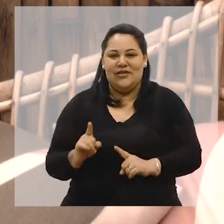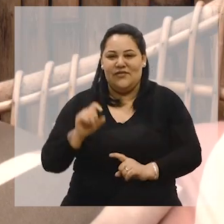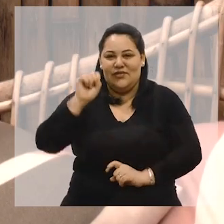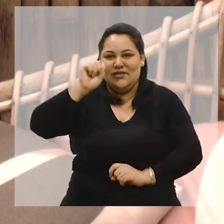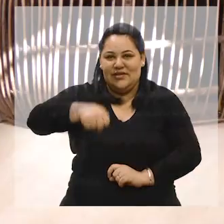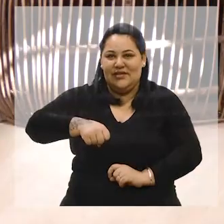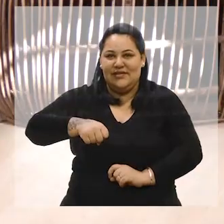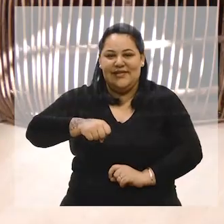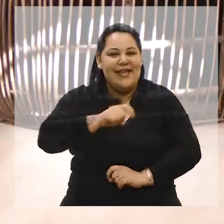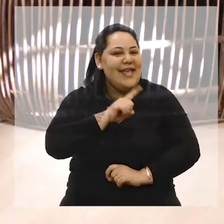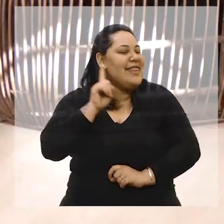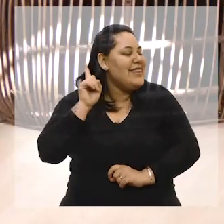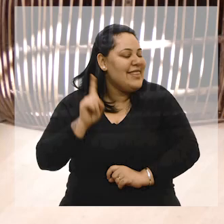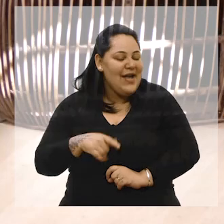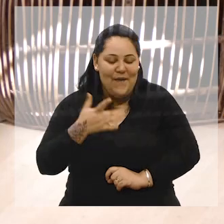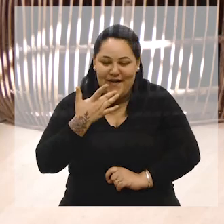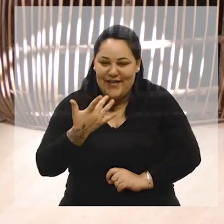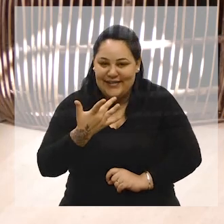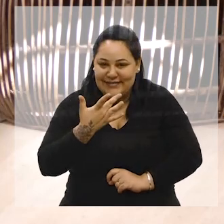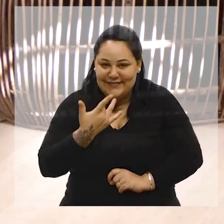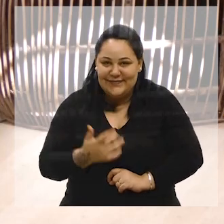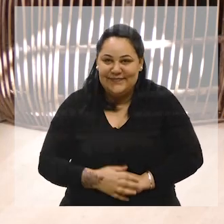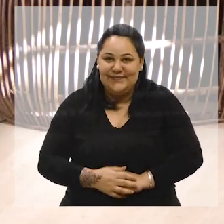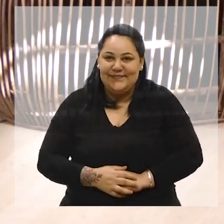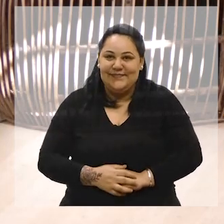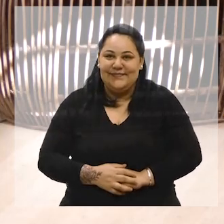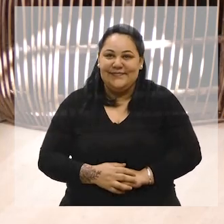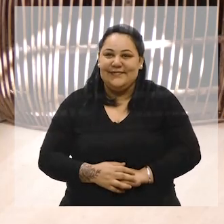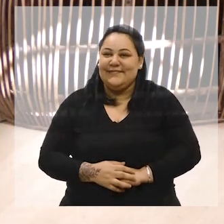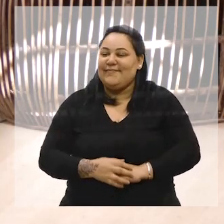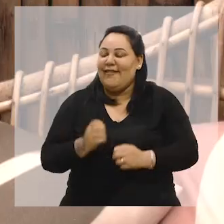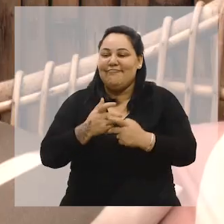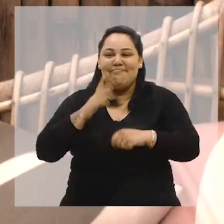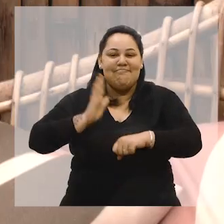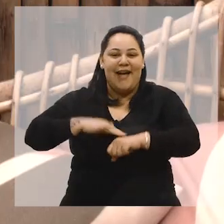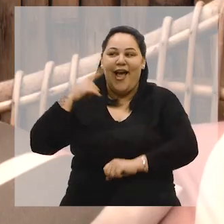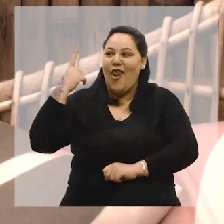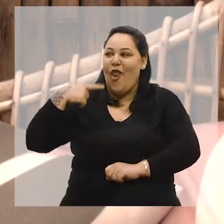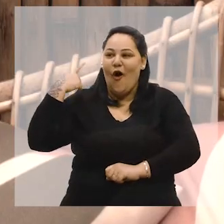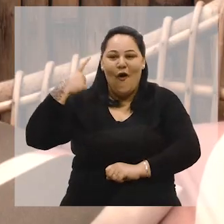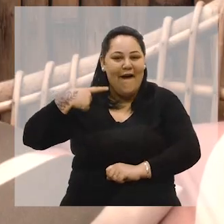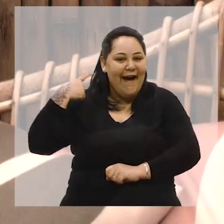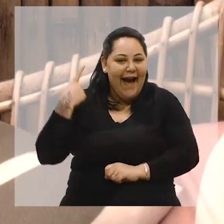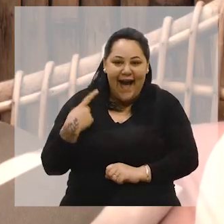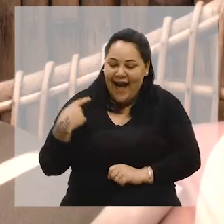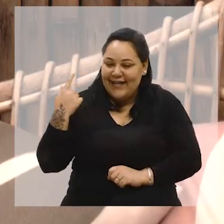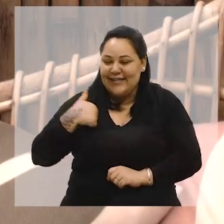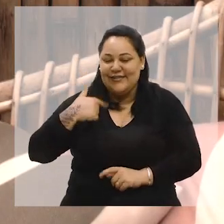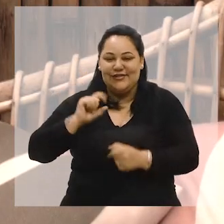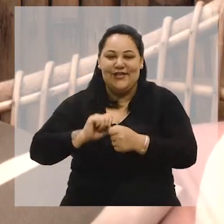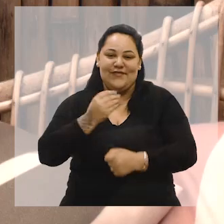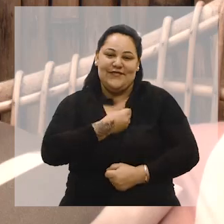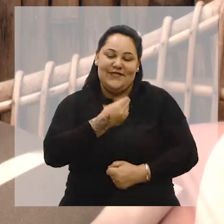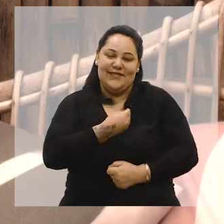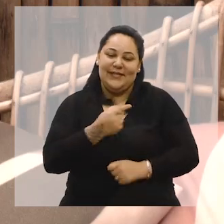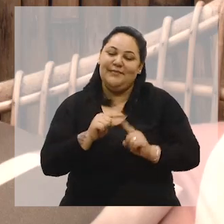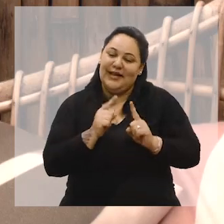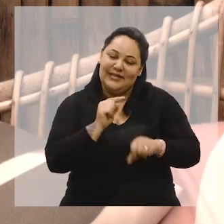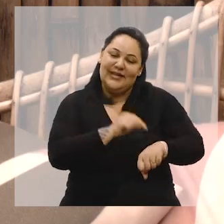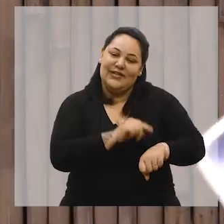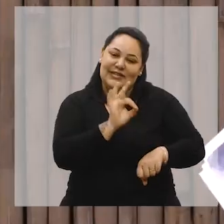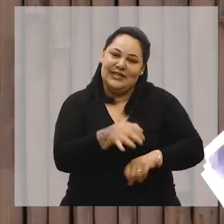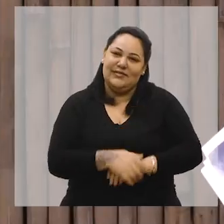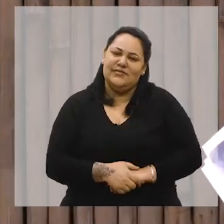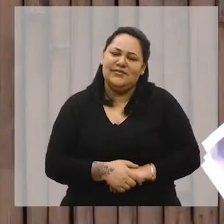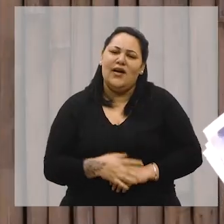desafio que não é fácil. Foi a coisa mais louca que eu já fiz na minha vida. Mas foi na hora certa. Assim. Foi